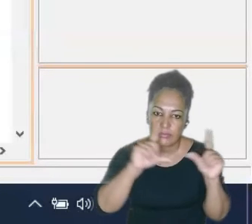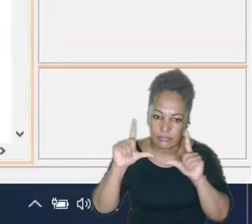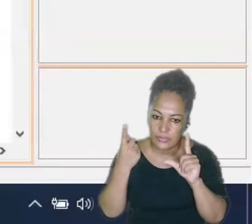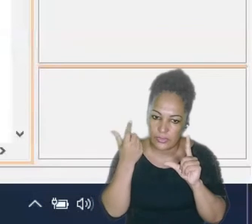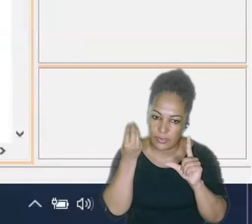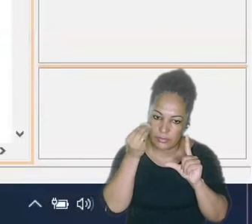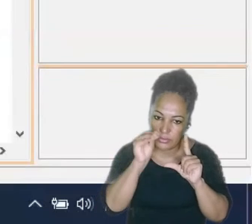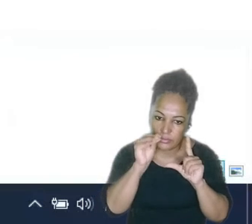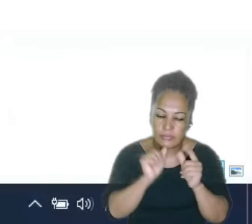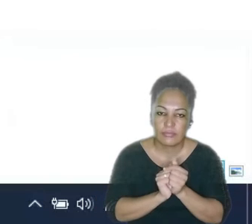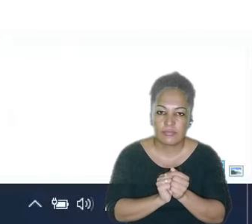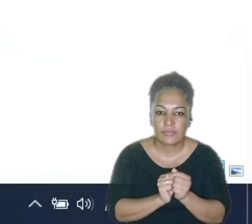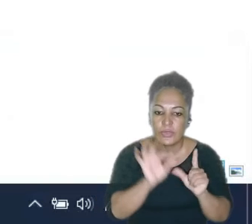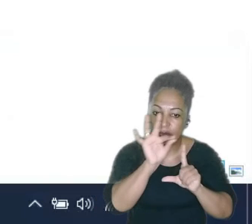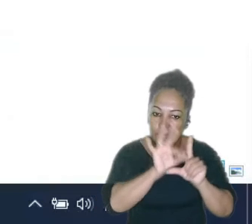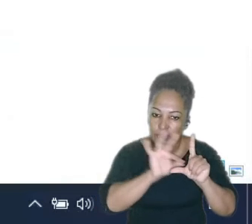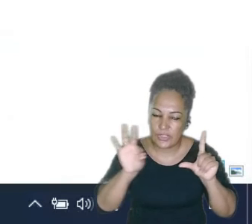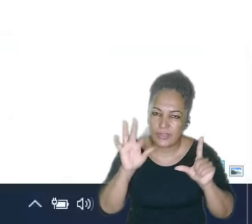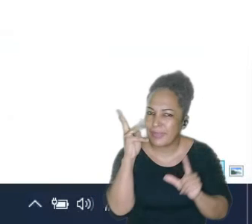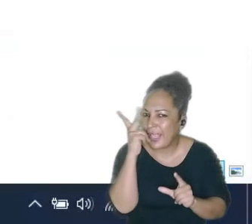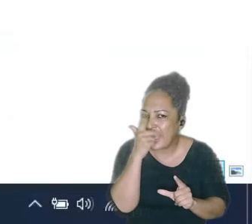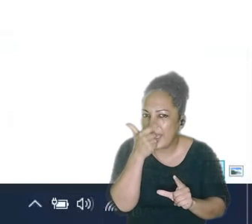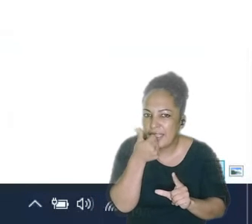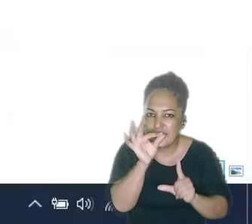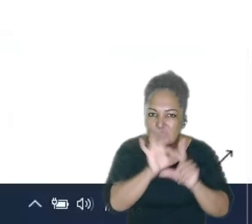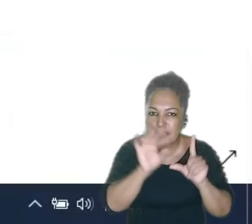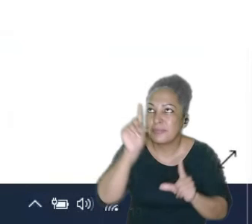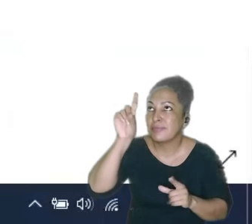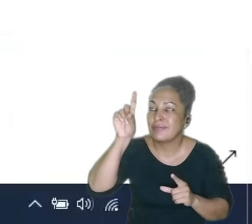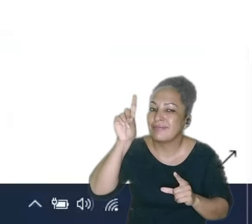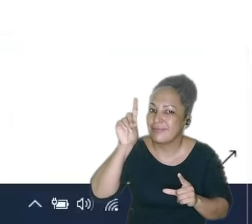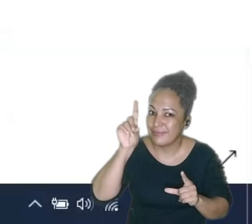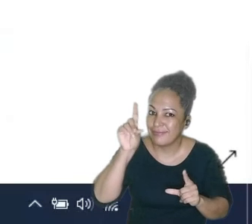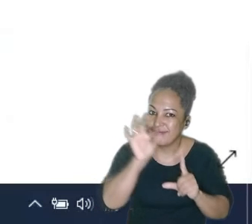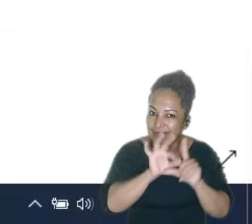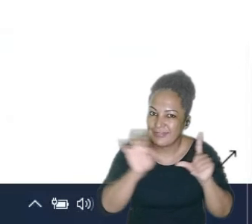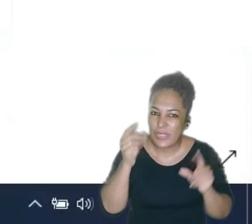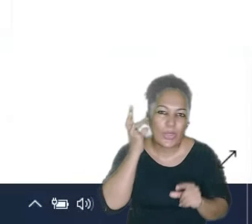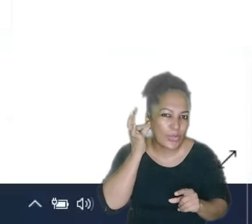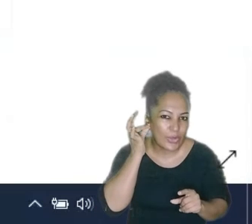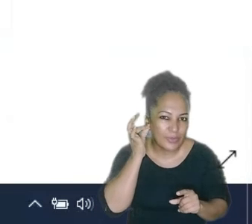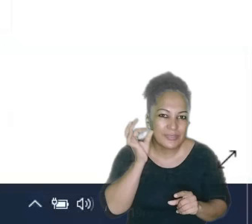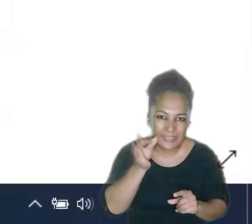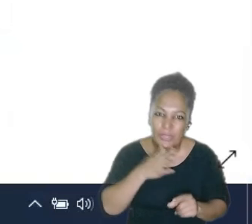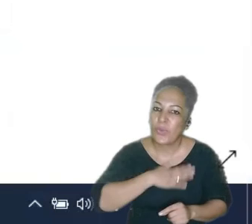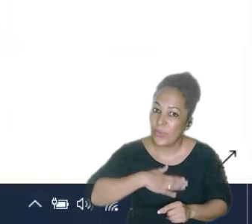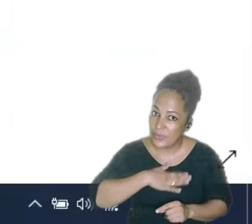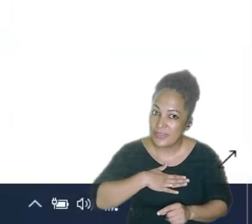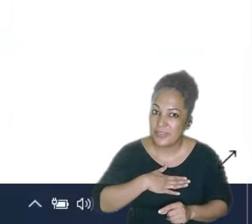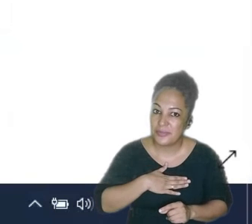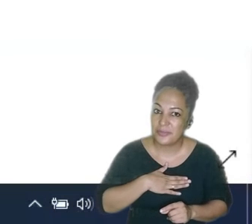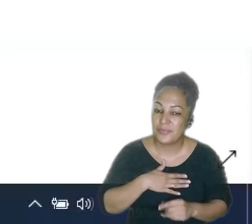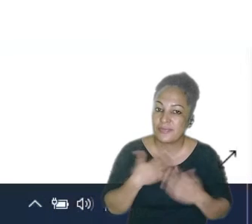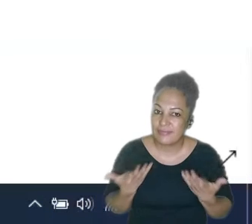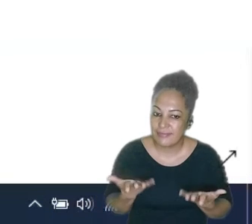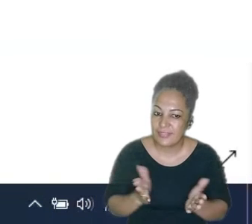aqui ele já vai gerar a imagenzinha, ó, do nosso diagrama. Olha lá, que coisa mais linda de Deus esse diagrama, gente. Top demais,